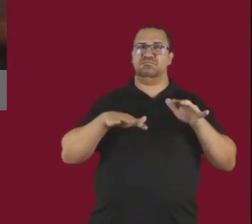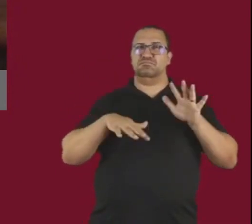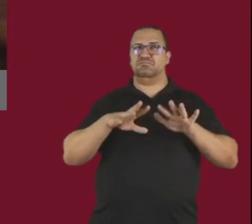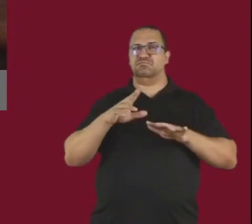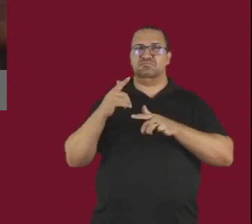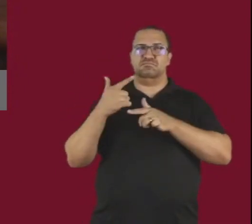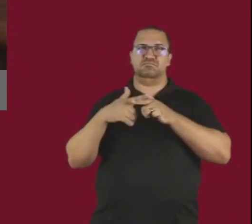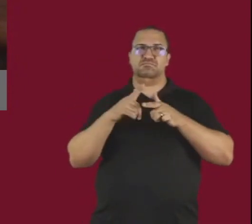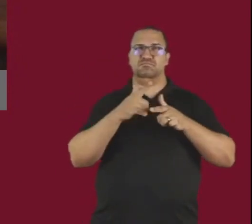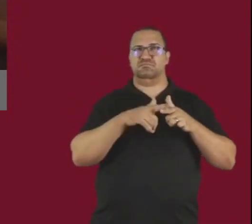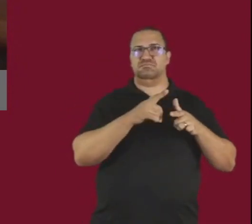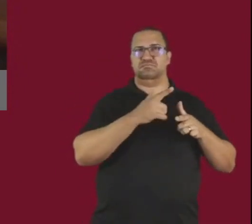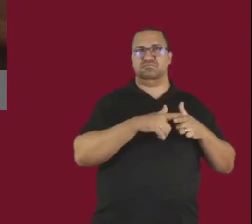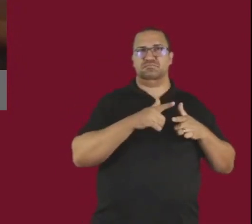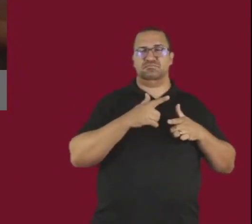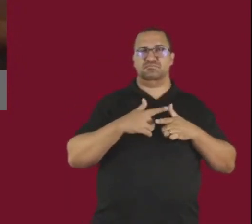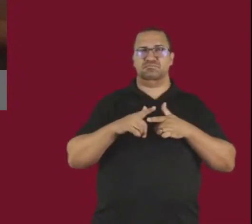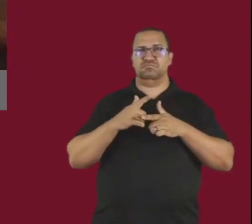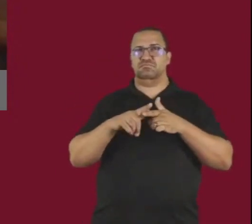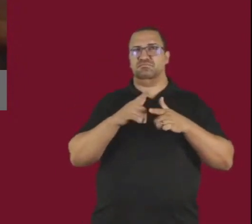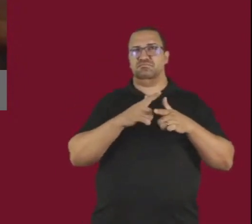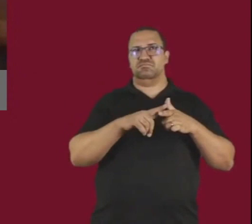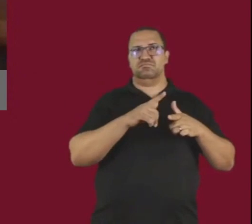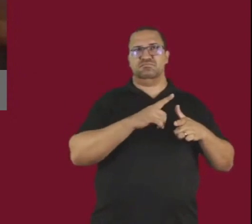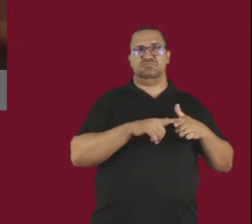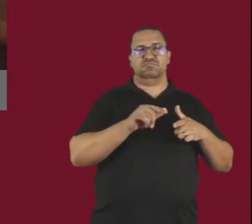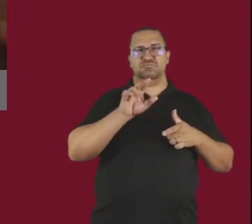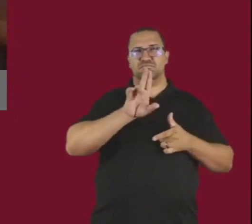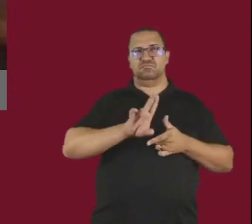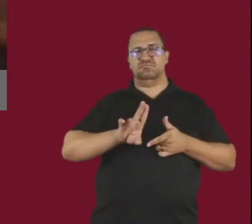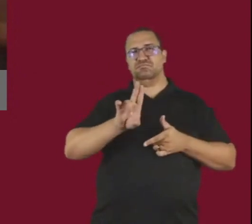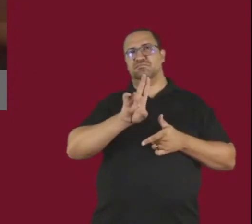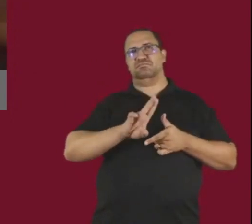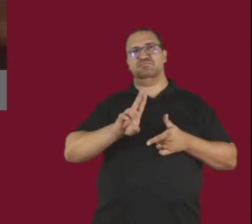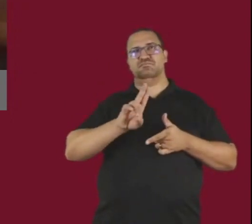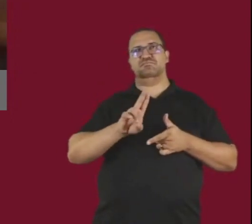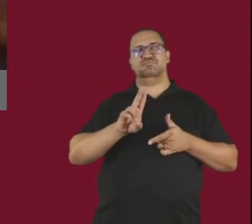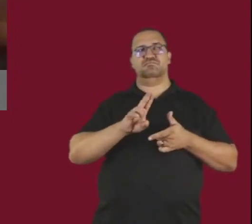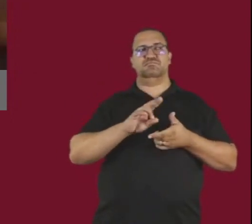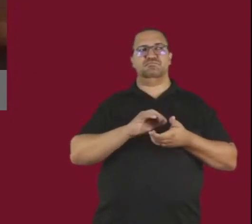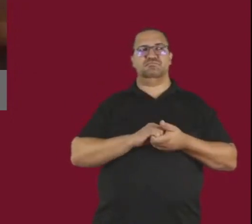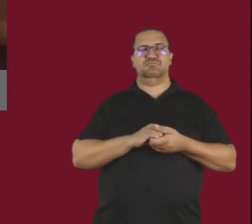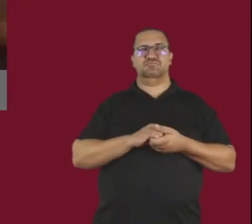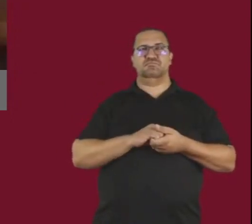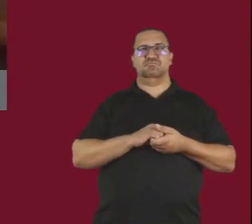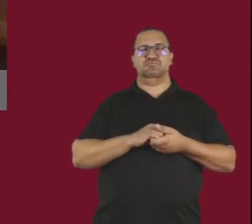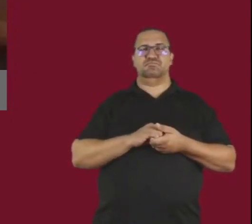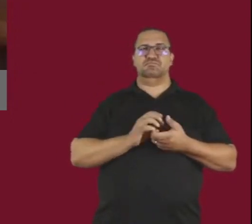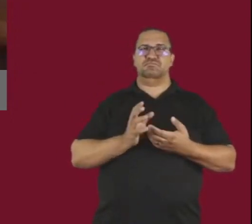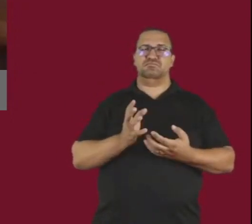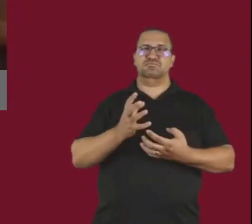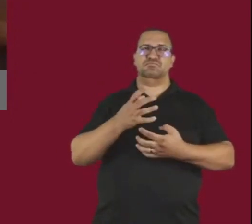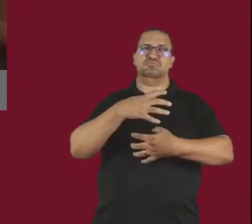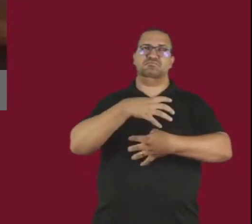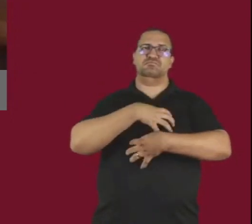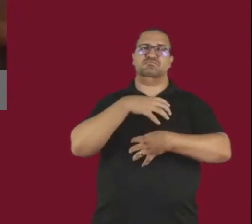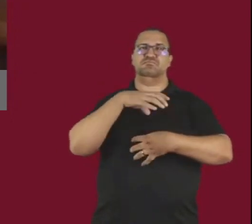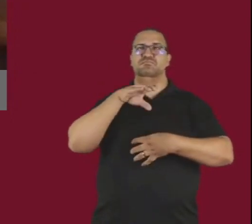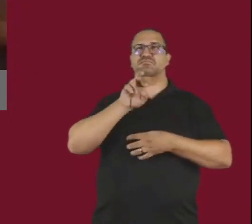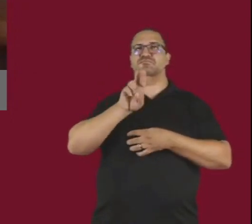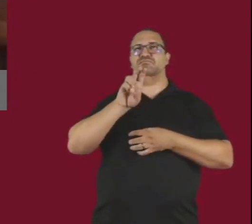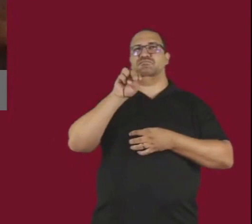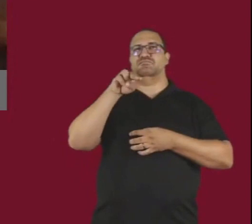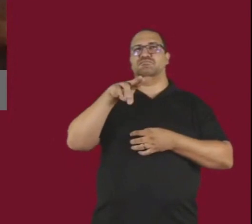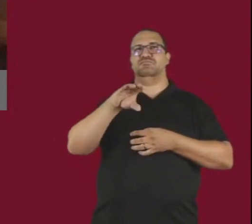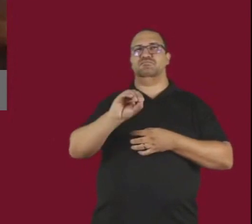fosse o negacionismo de Trump e Bolsonaro, que usam o negacionismo no sentido que o Bruno Latour falava, né,